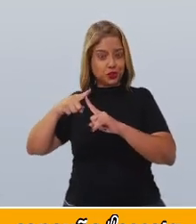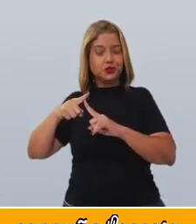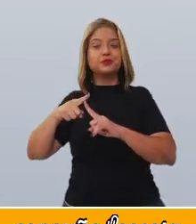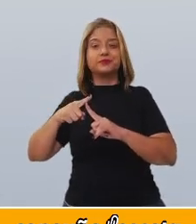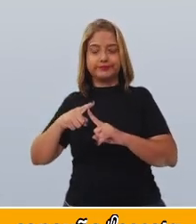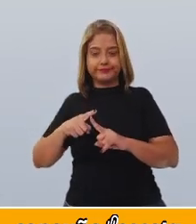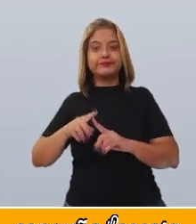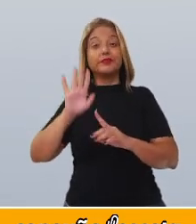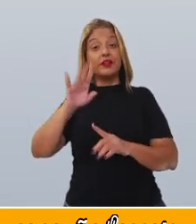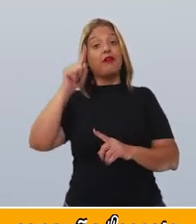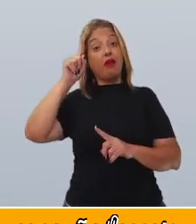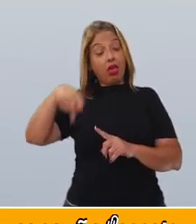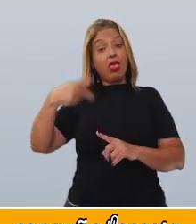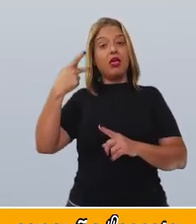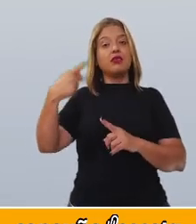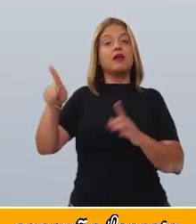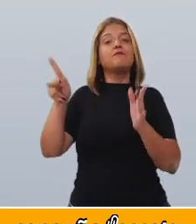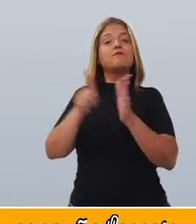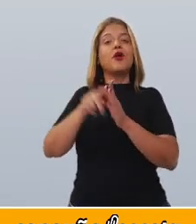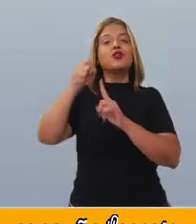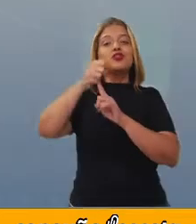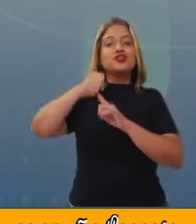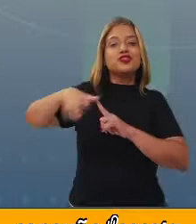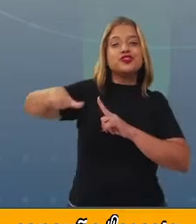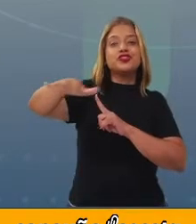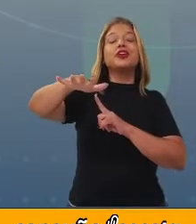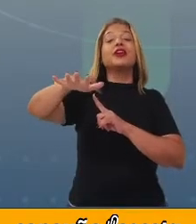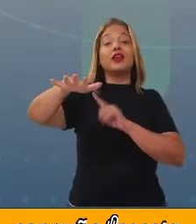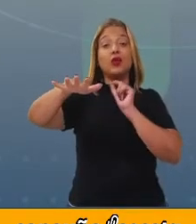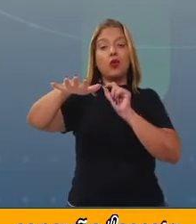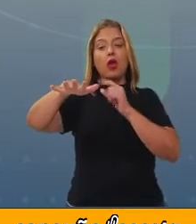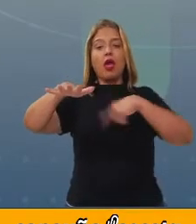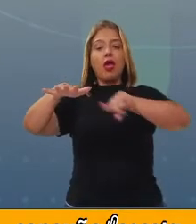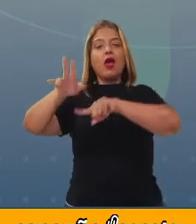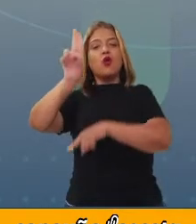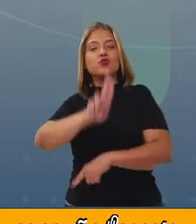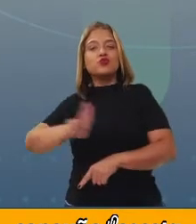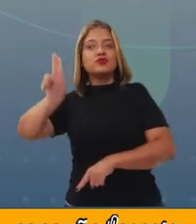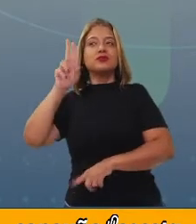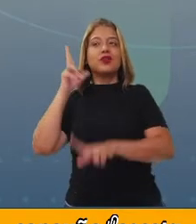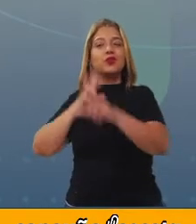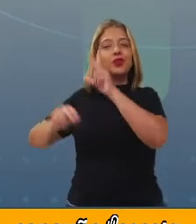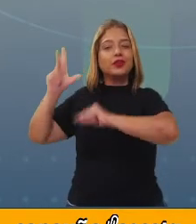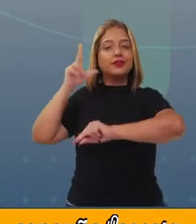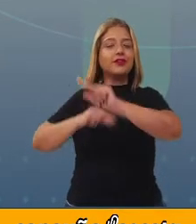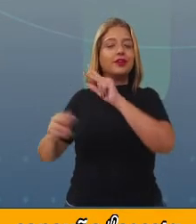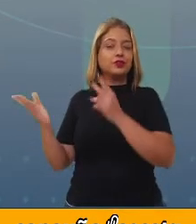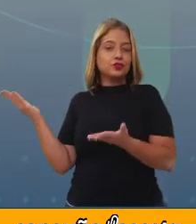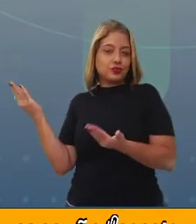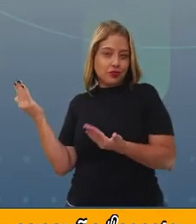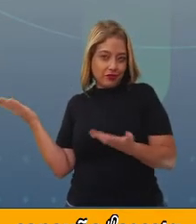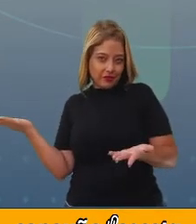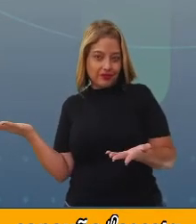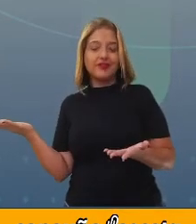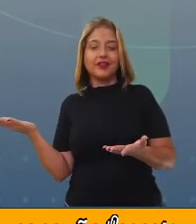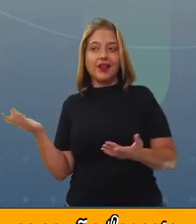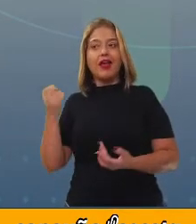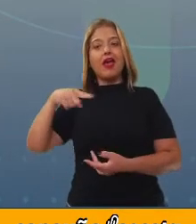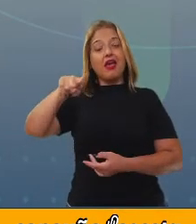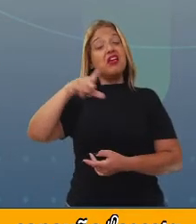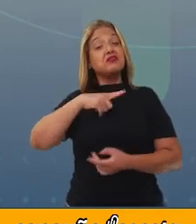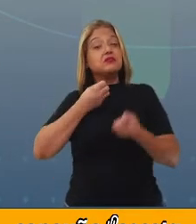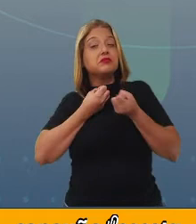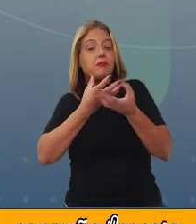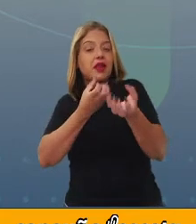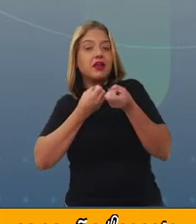tipo assim, é uma gíria utilizada por adolescentes, por jovens, muitas vezes, né? E expressam o